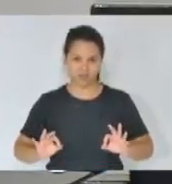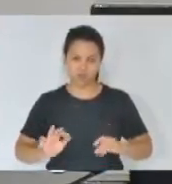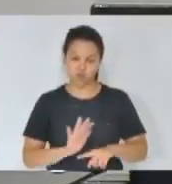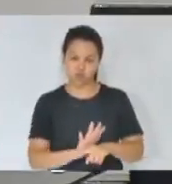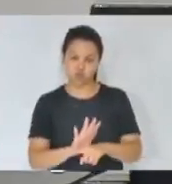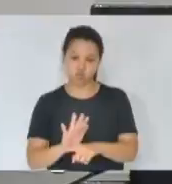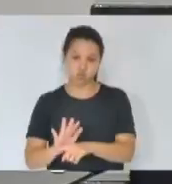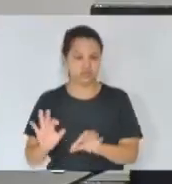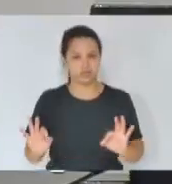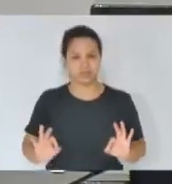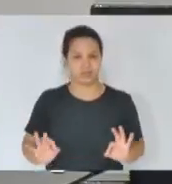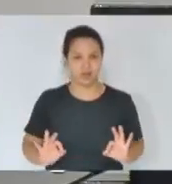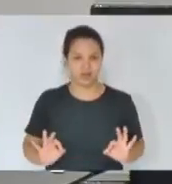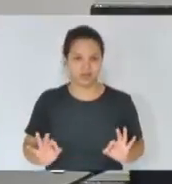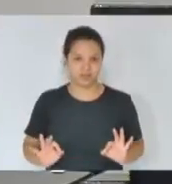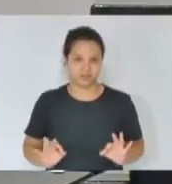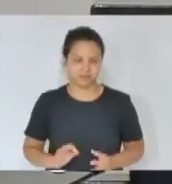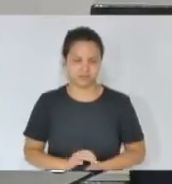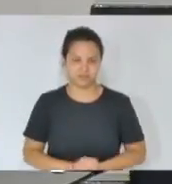nada.